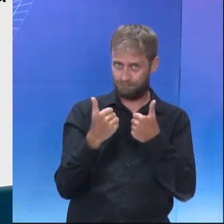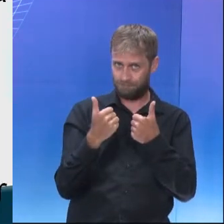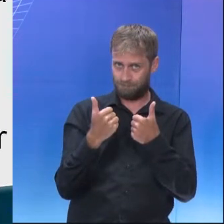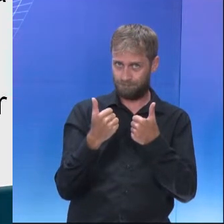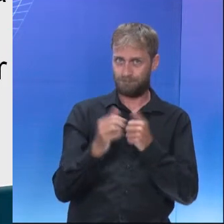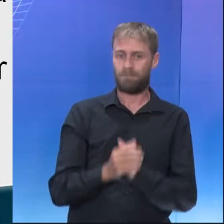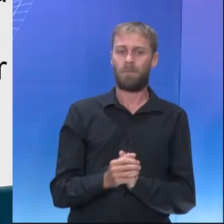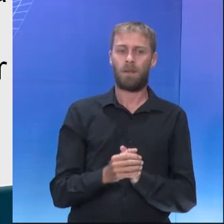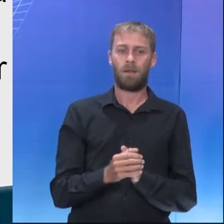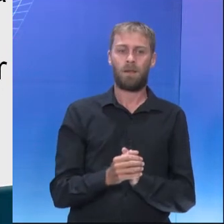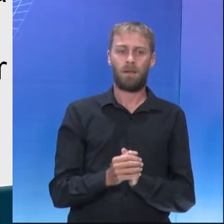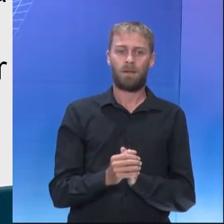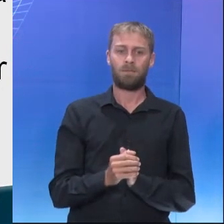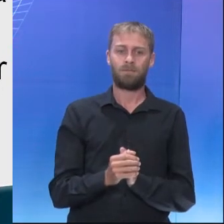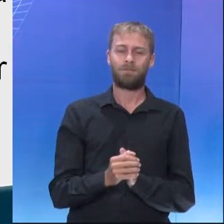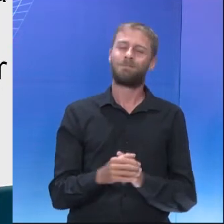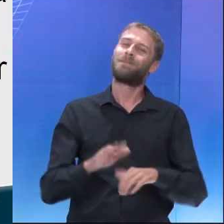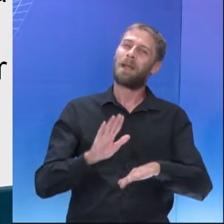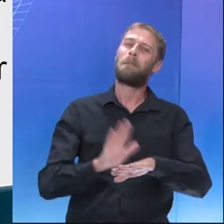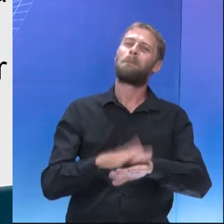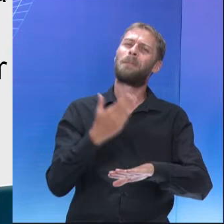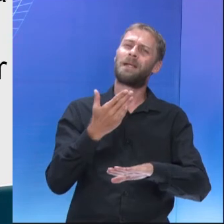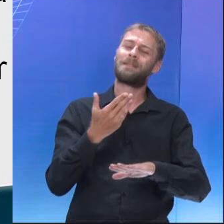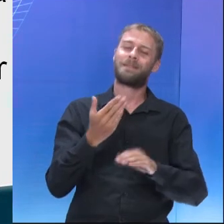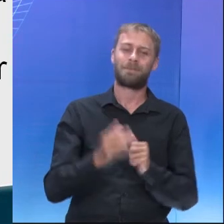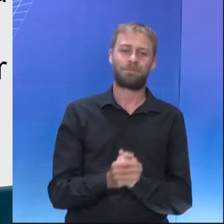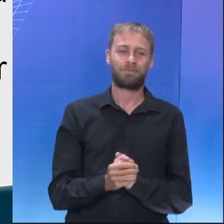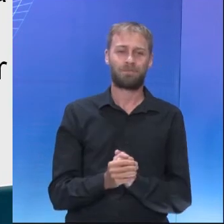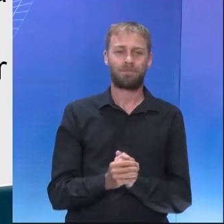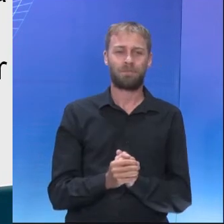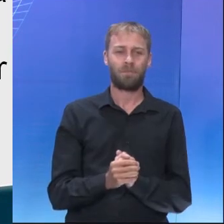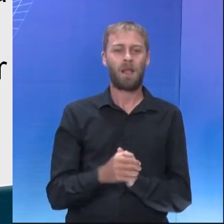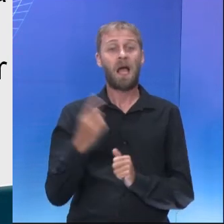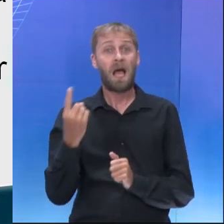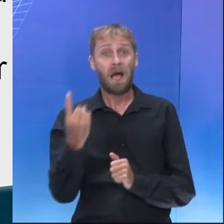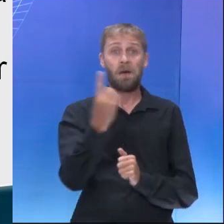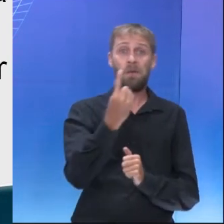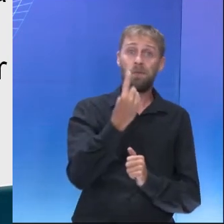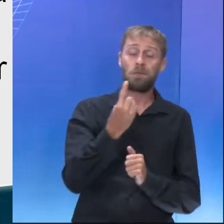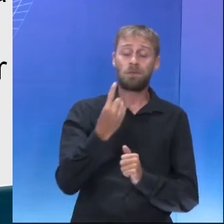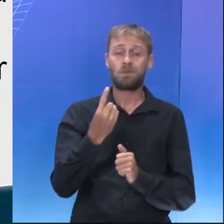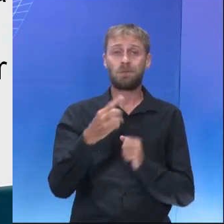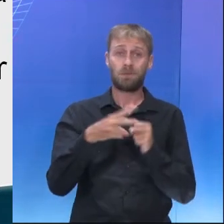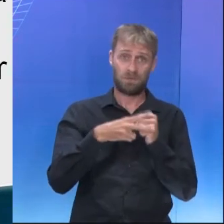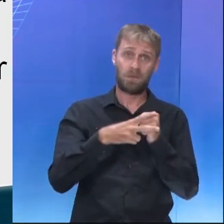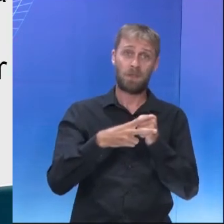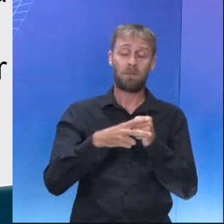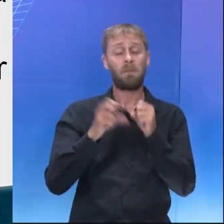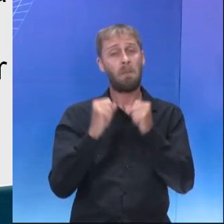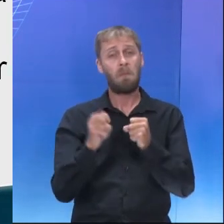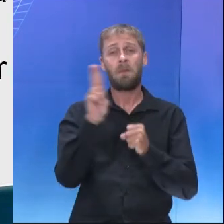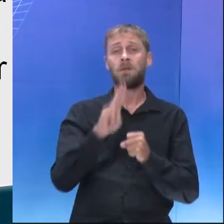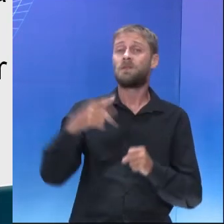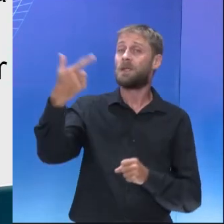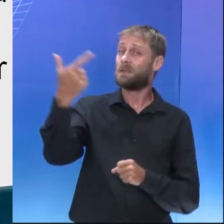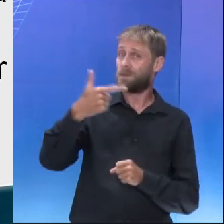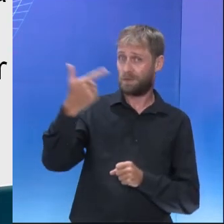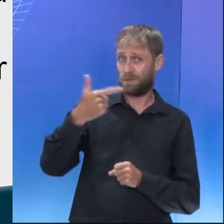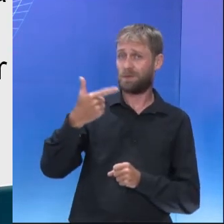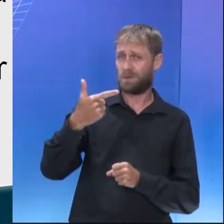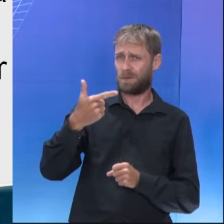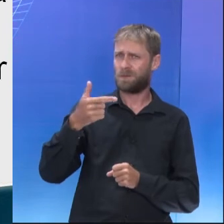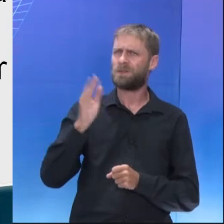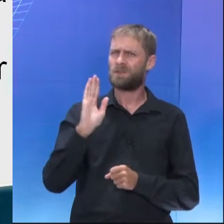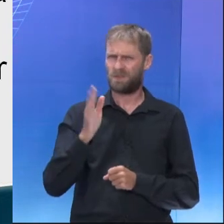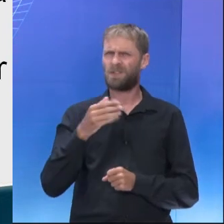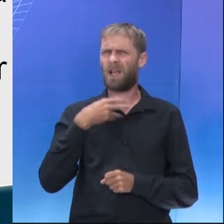para o infinitivo? Ah, tem mais aqui, desculpa. Some verbs accept both, infinitivo or gerund. Eu já comentei isso